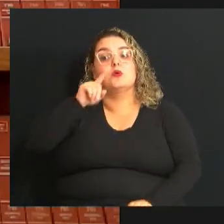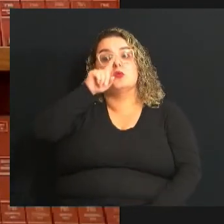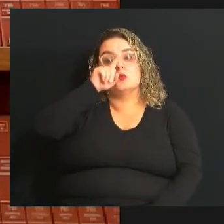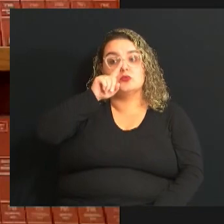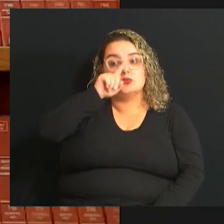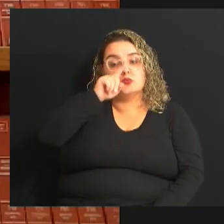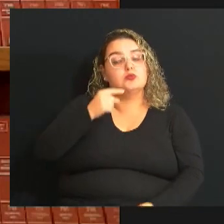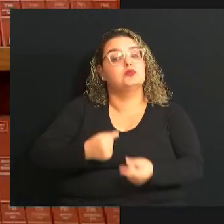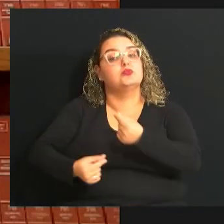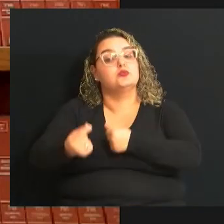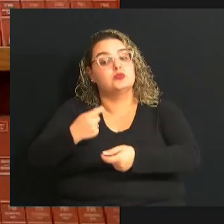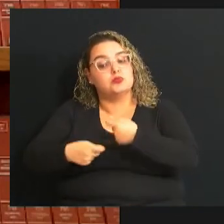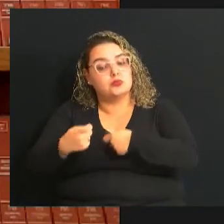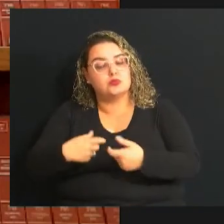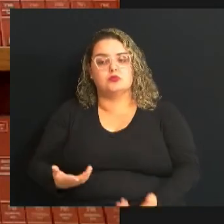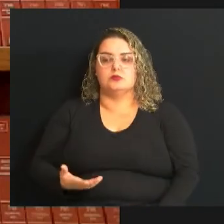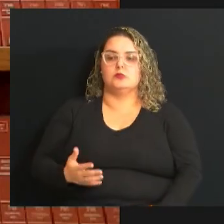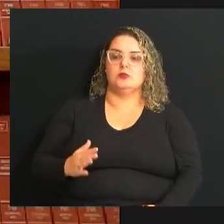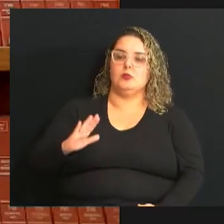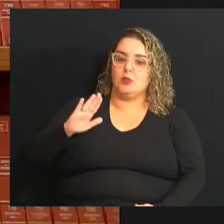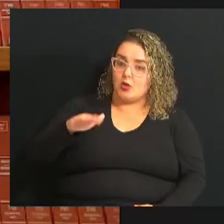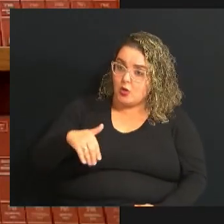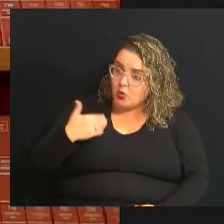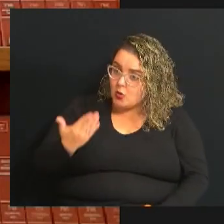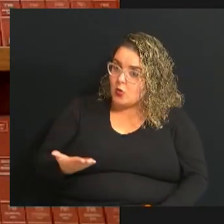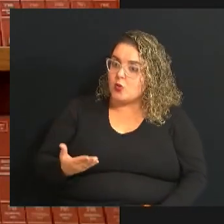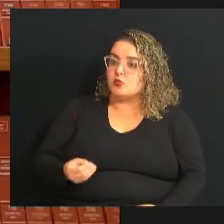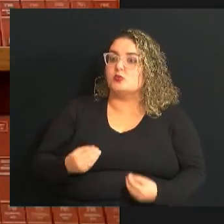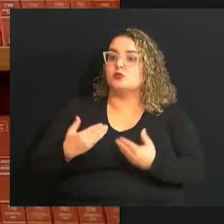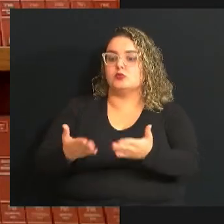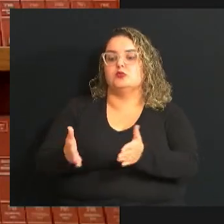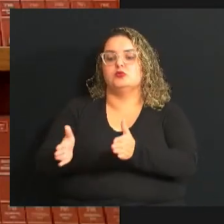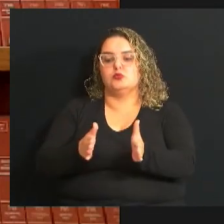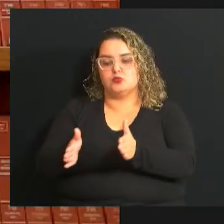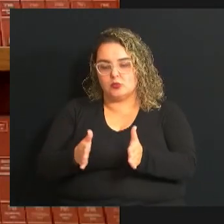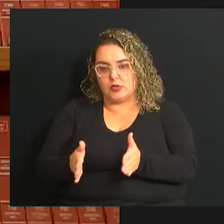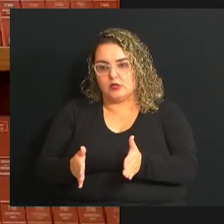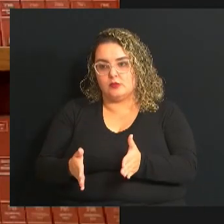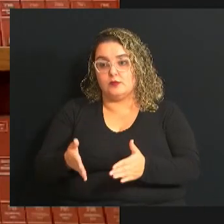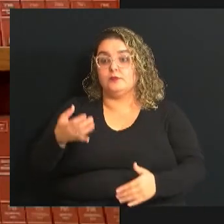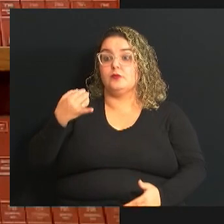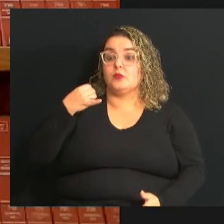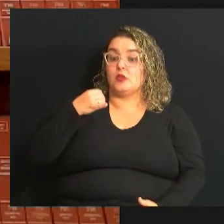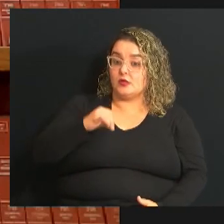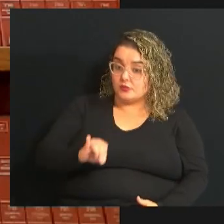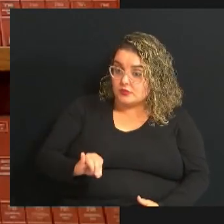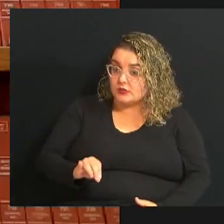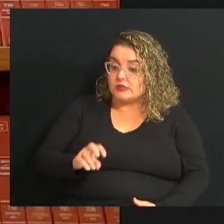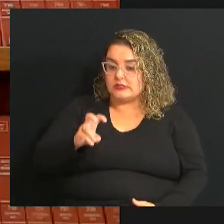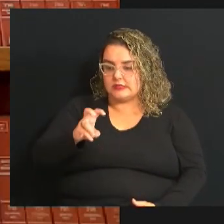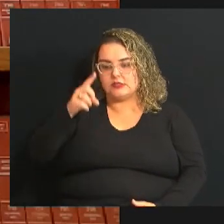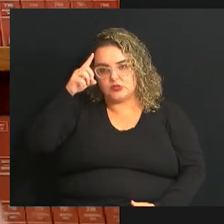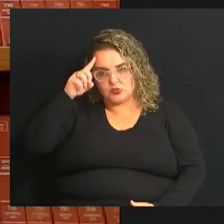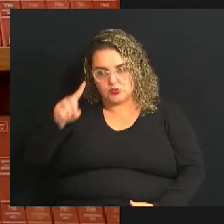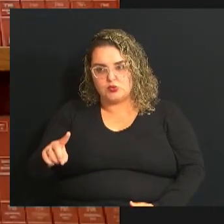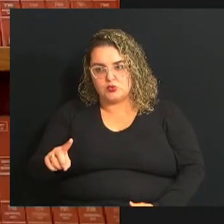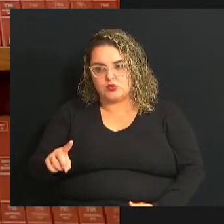preciso, então, estar com o esquema vacinal em dia, até porque a gente já viu nos dados, boa parte das pessoas que